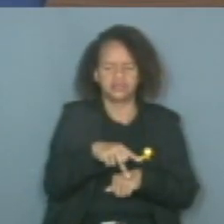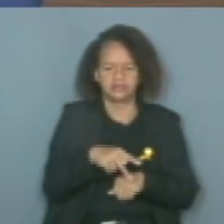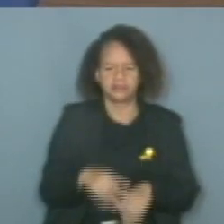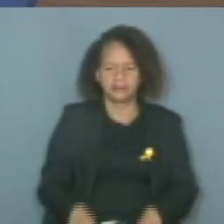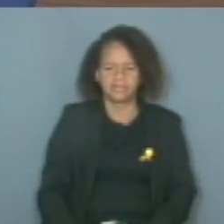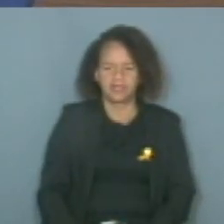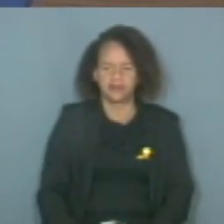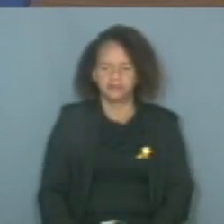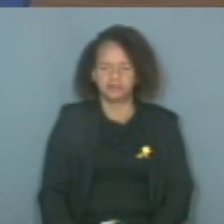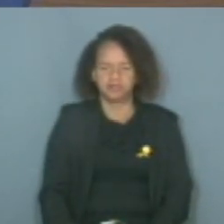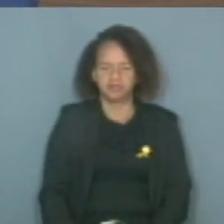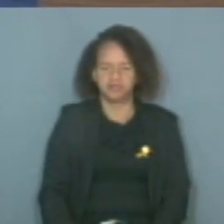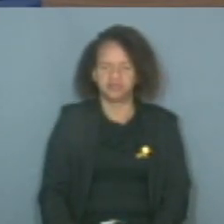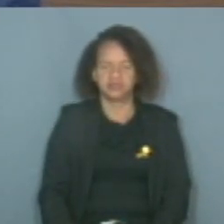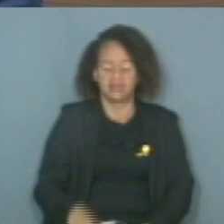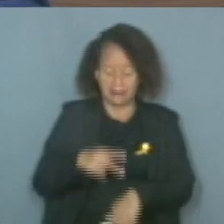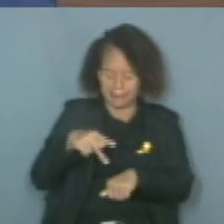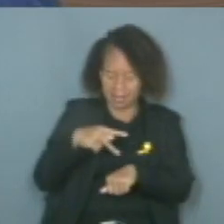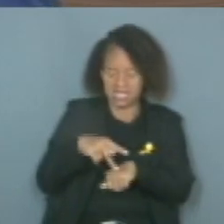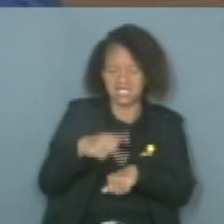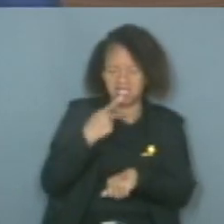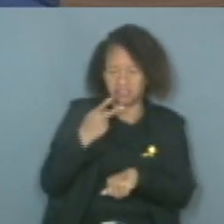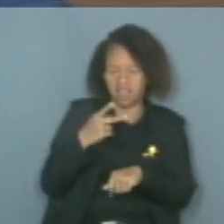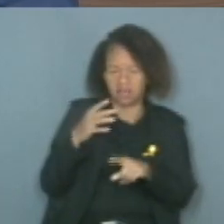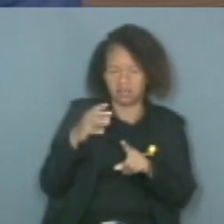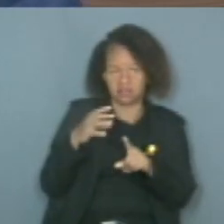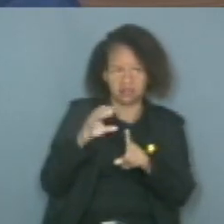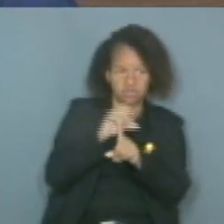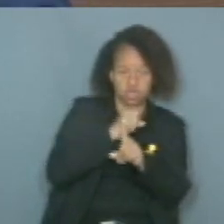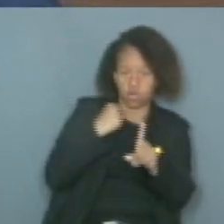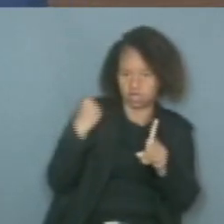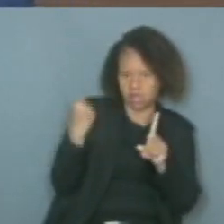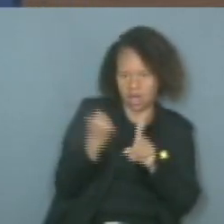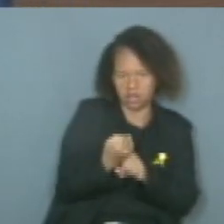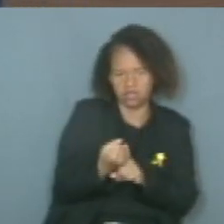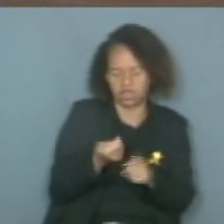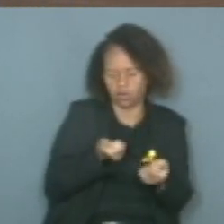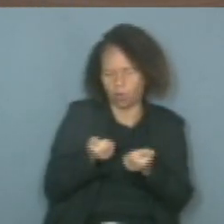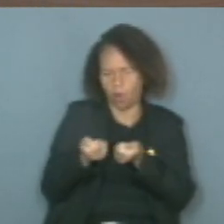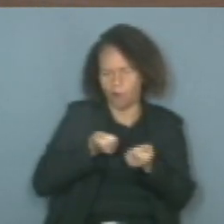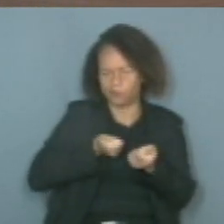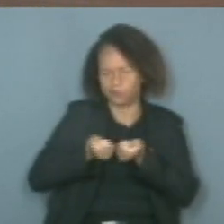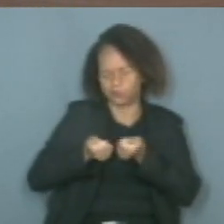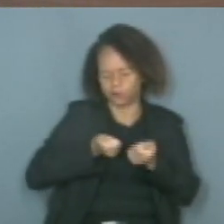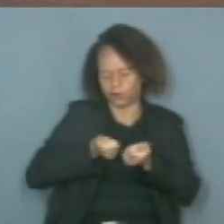né? Em países que se diz socialista, que existe o controle